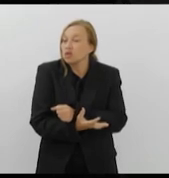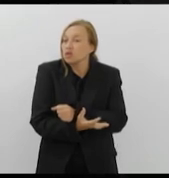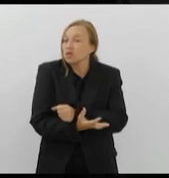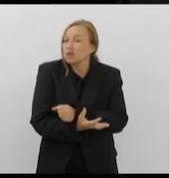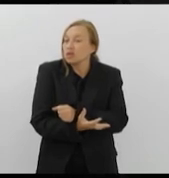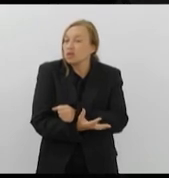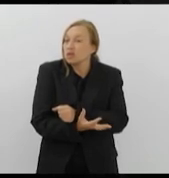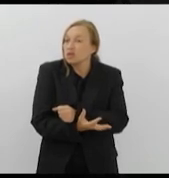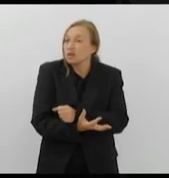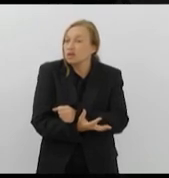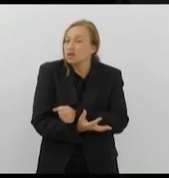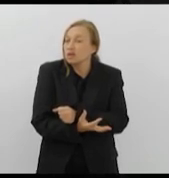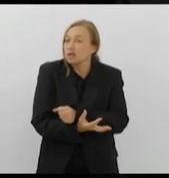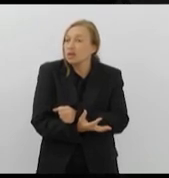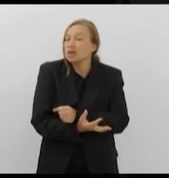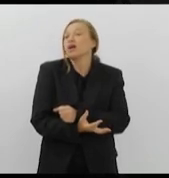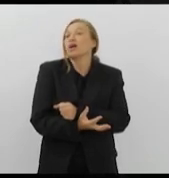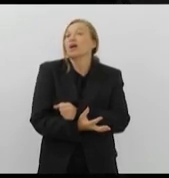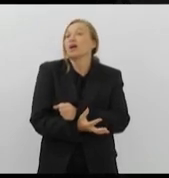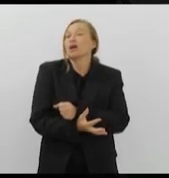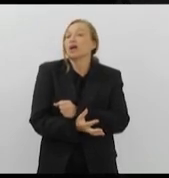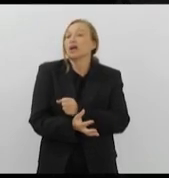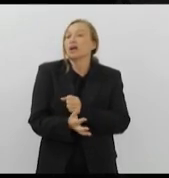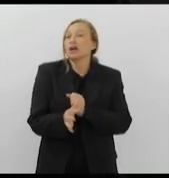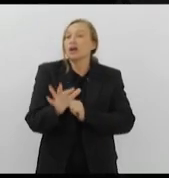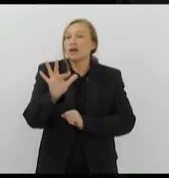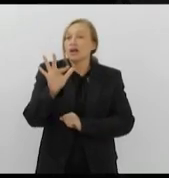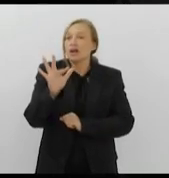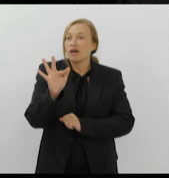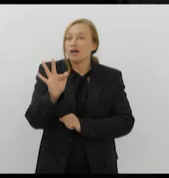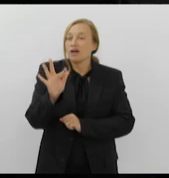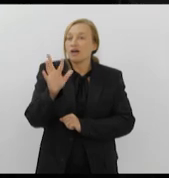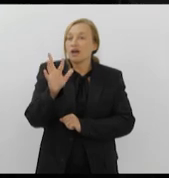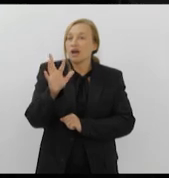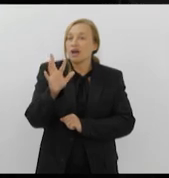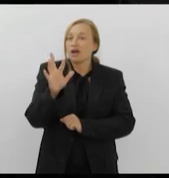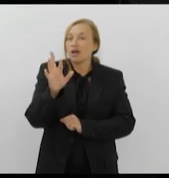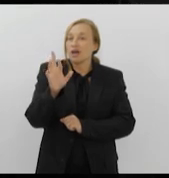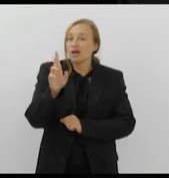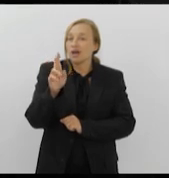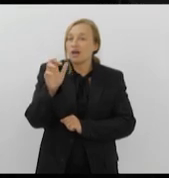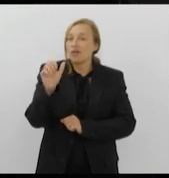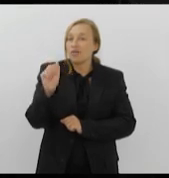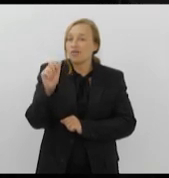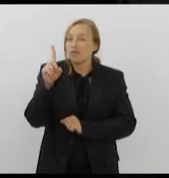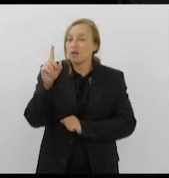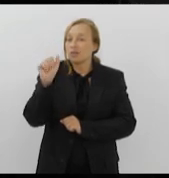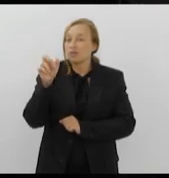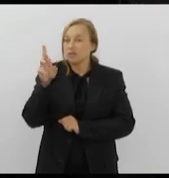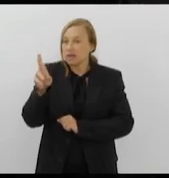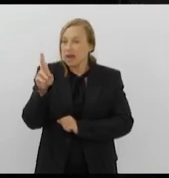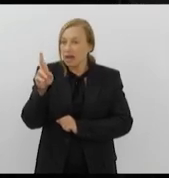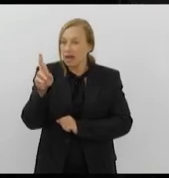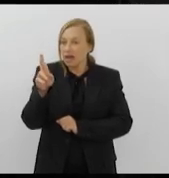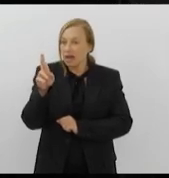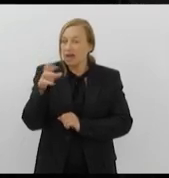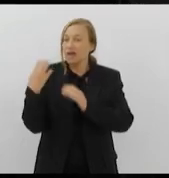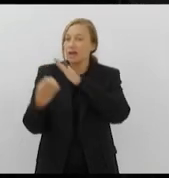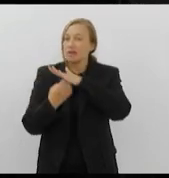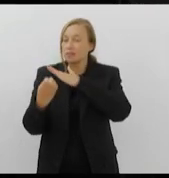empresa ABM na montagem do hospital de campanha de Quissamã. O